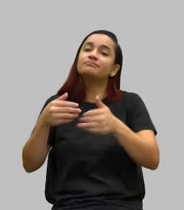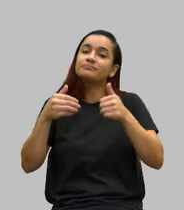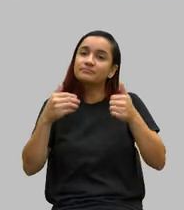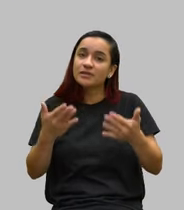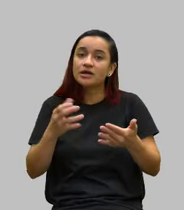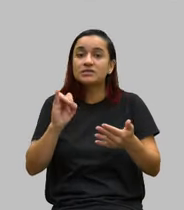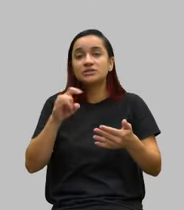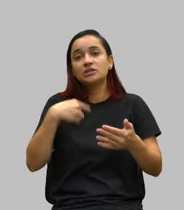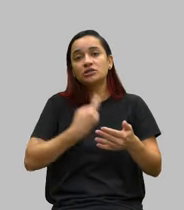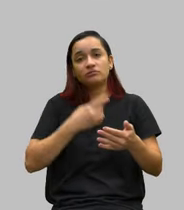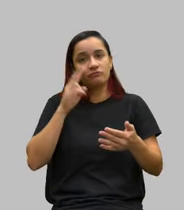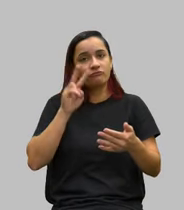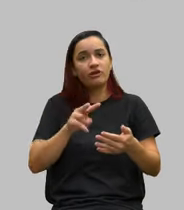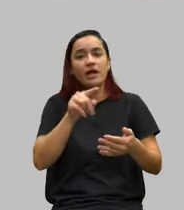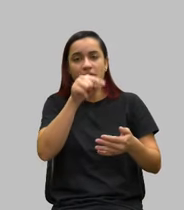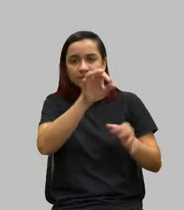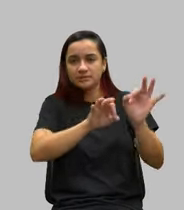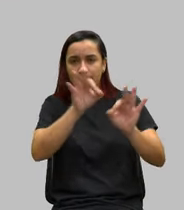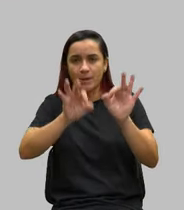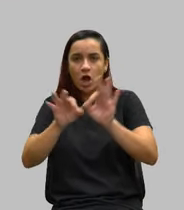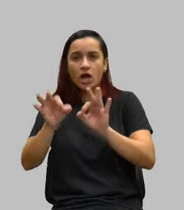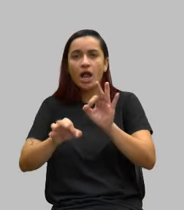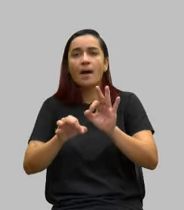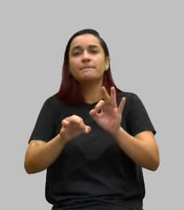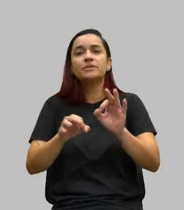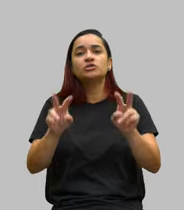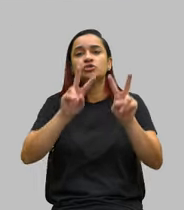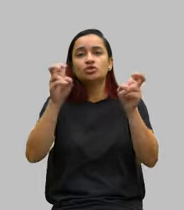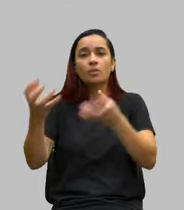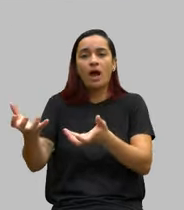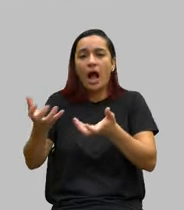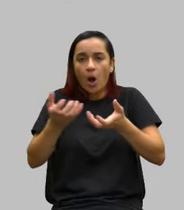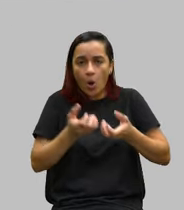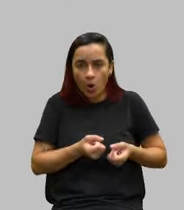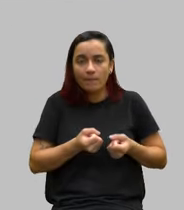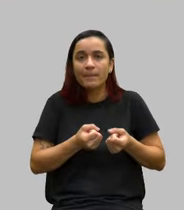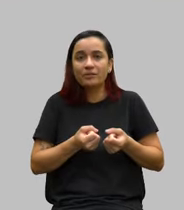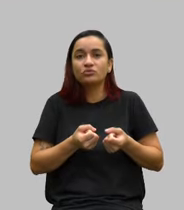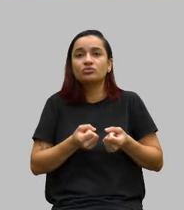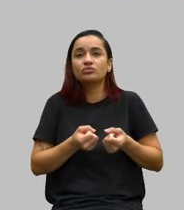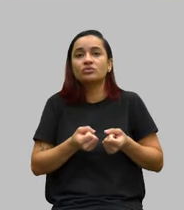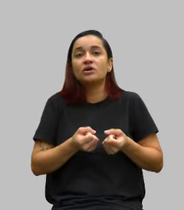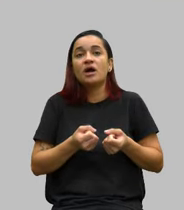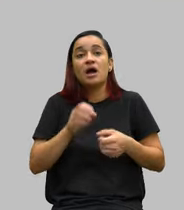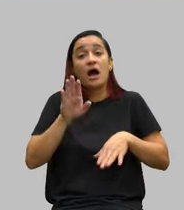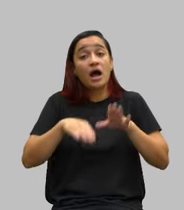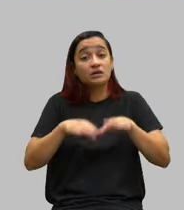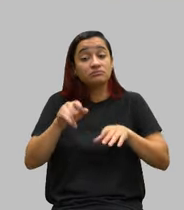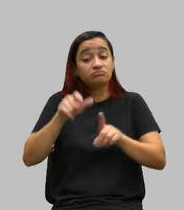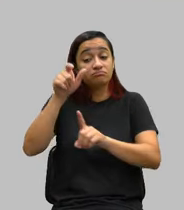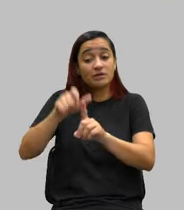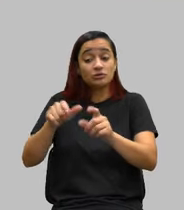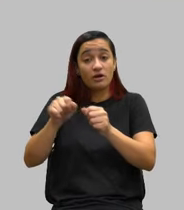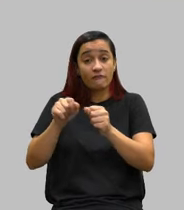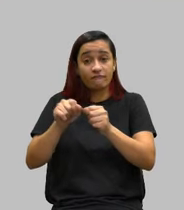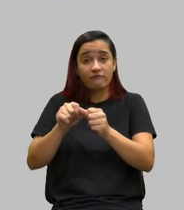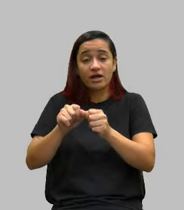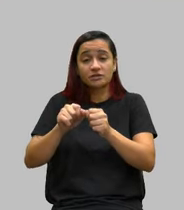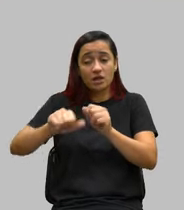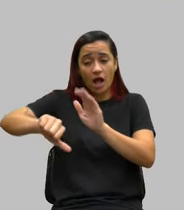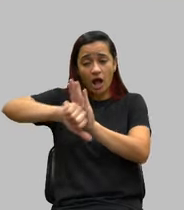essa essas esses programas realmente assim de acolhimento do egresso muitas vezes um sujeito que praticou uma infração penal Deputado ele é